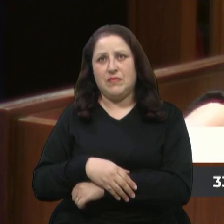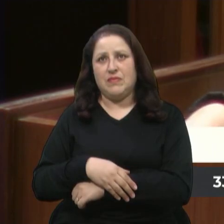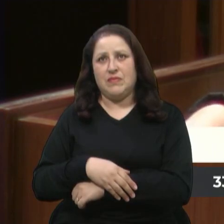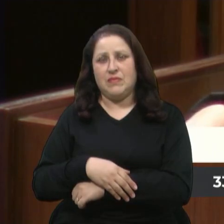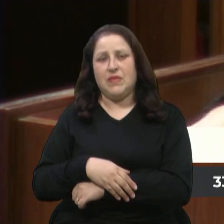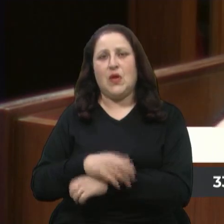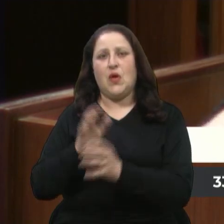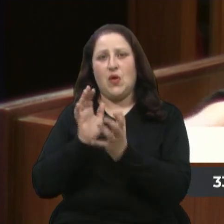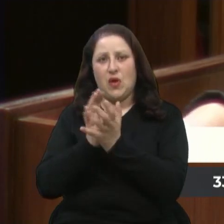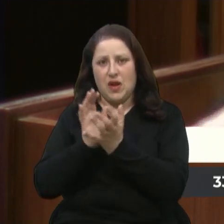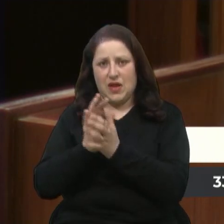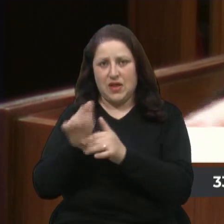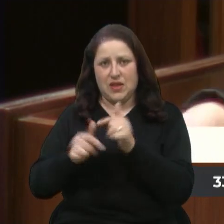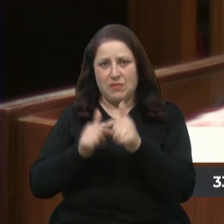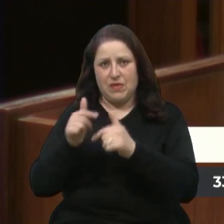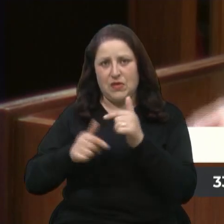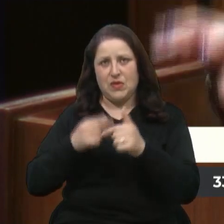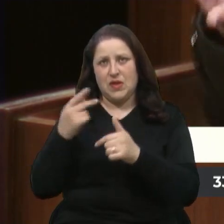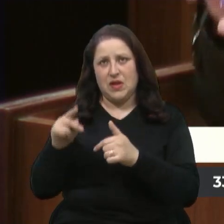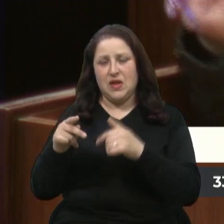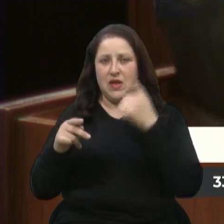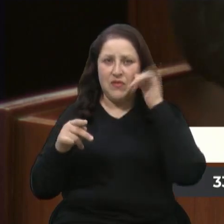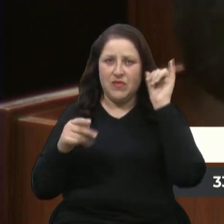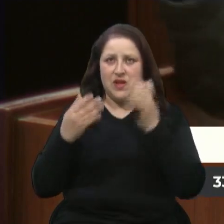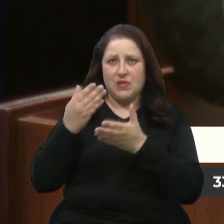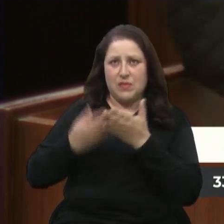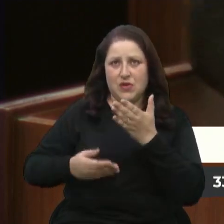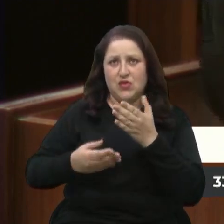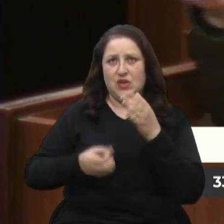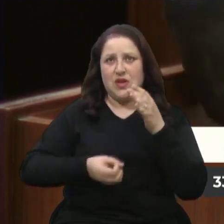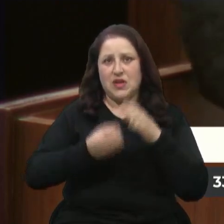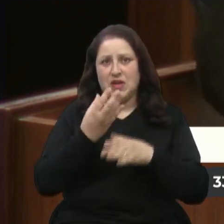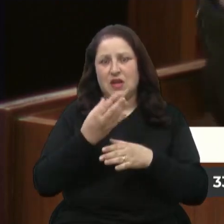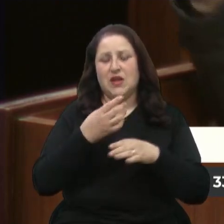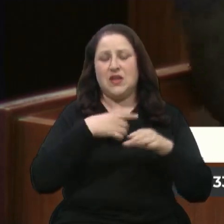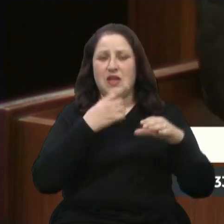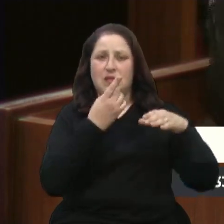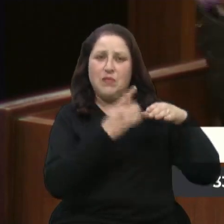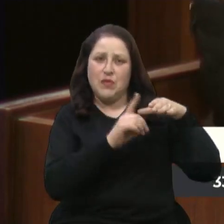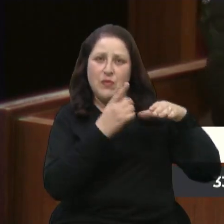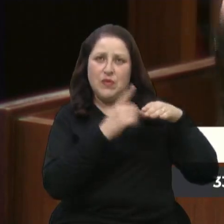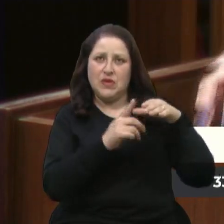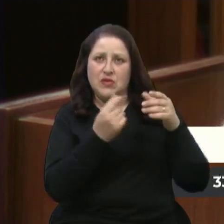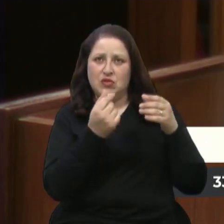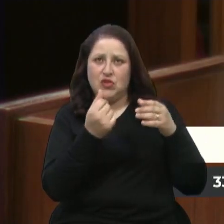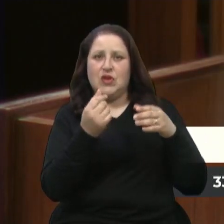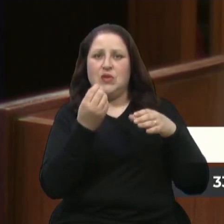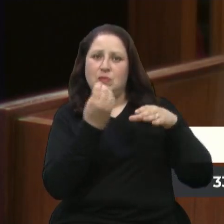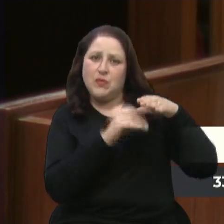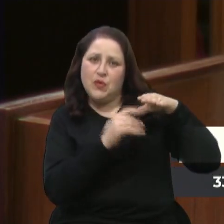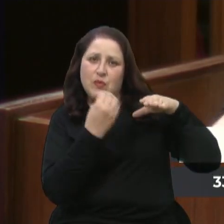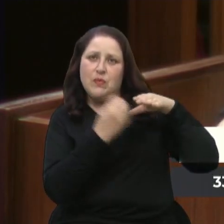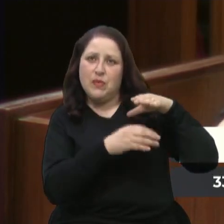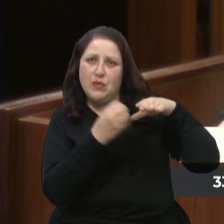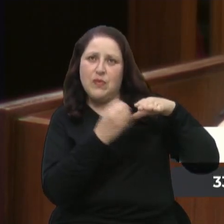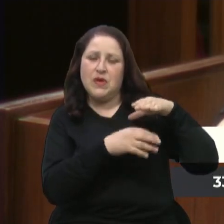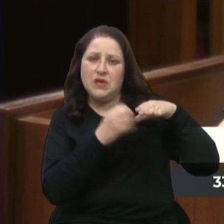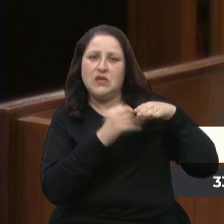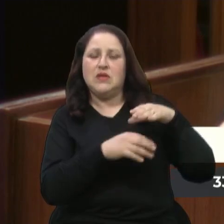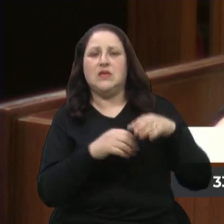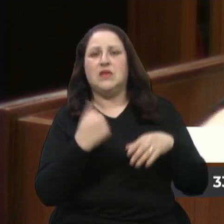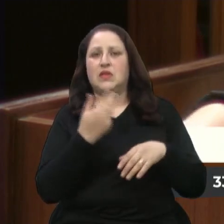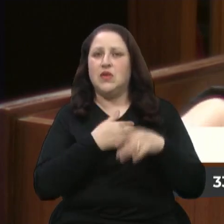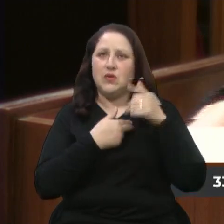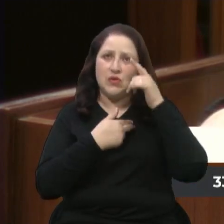Os colegas de trabalho, para ele não perder, criaram uma poupança, que aí foi tirando que ele tinha o dinheiro. Então, nós